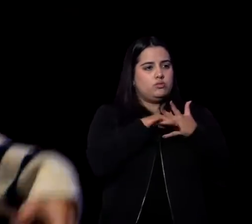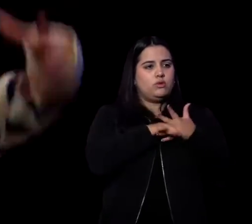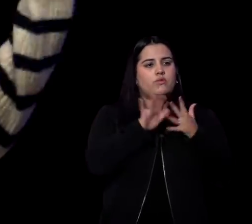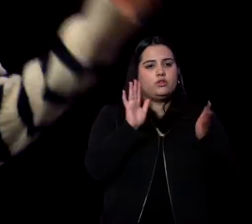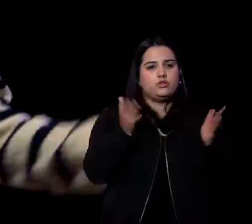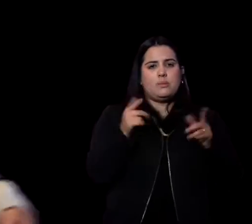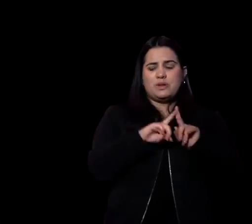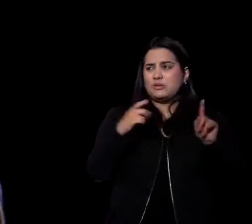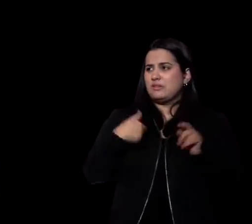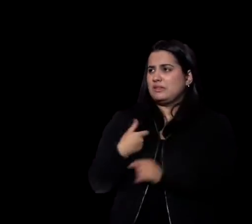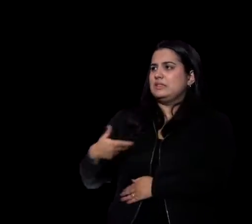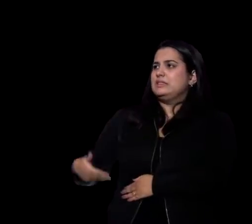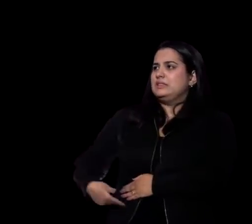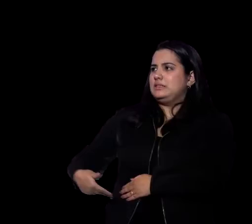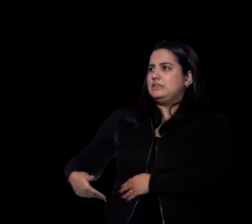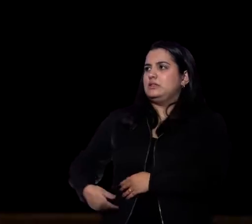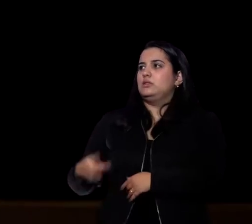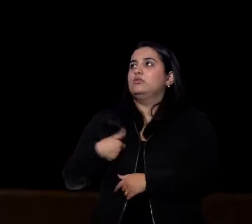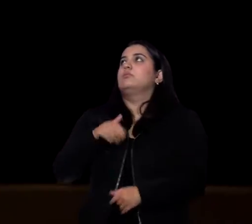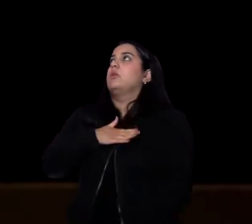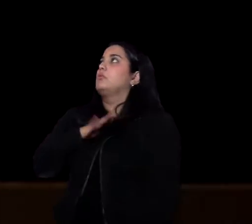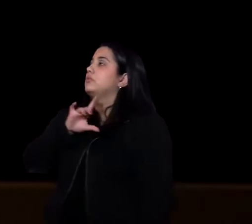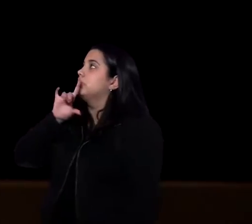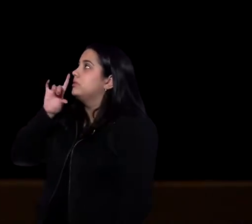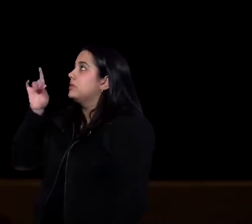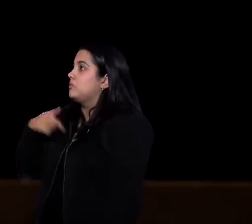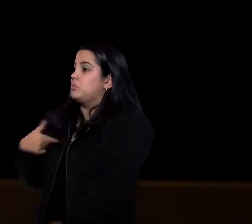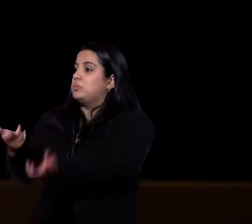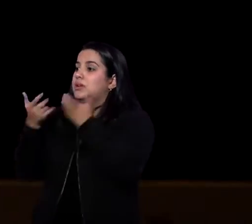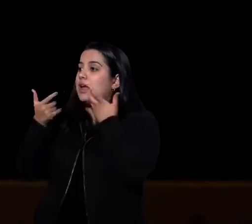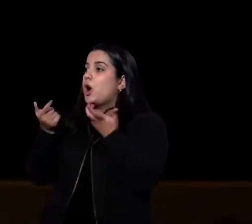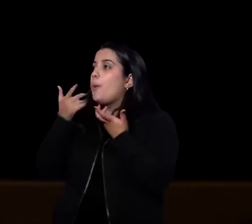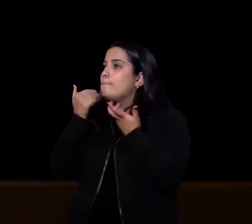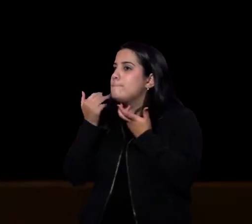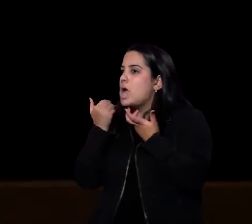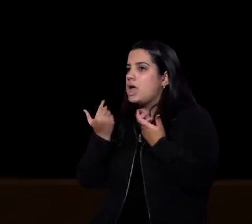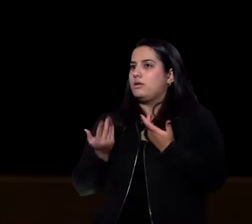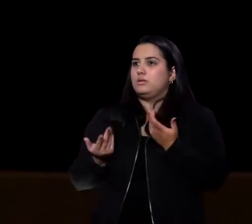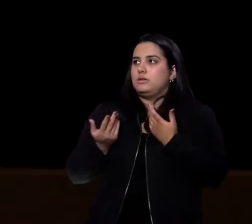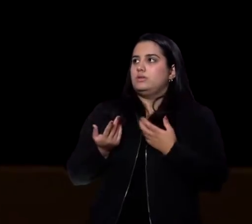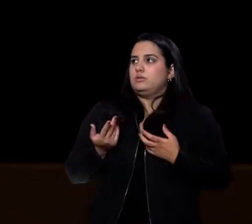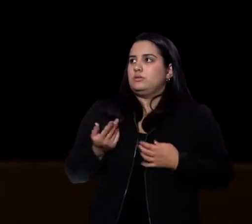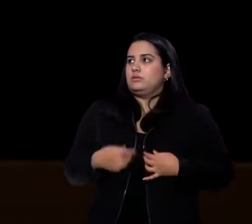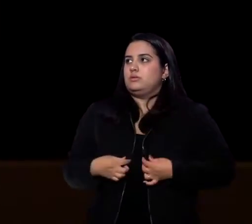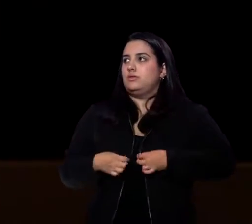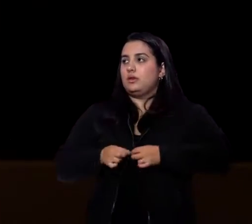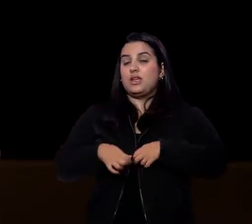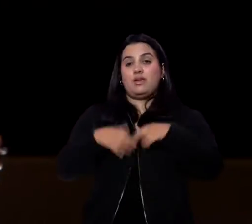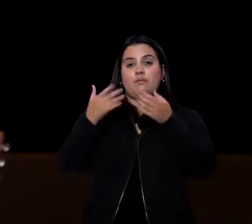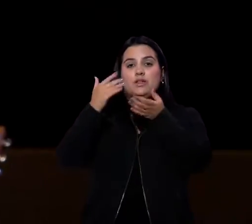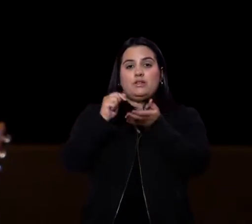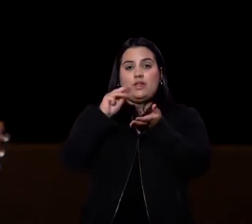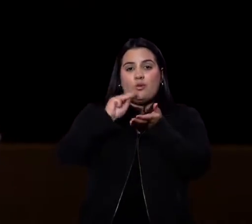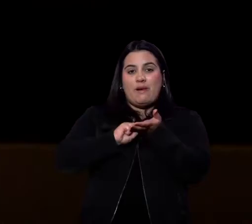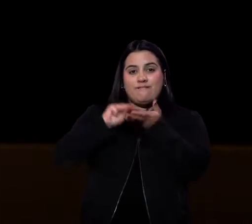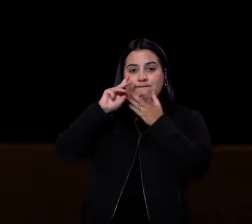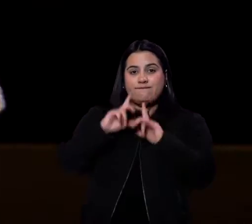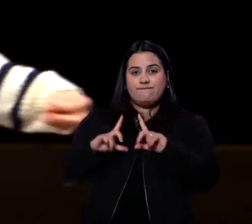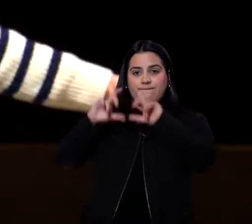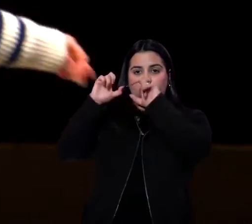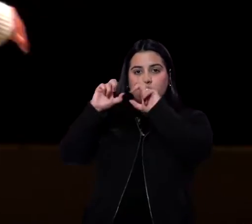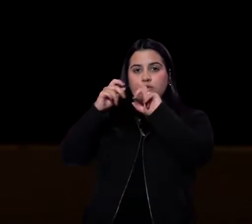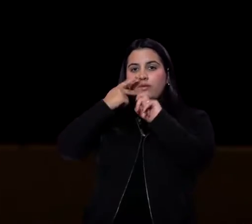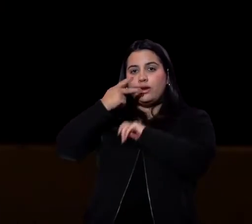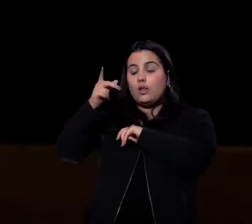mas eu estava com muita fome. Eu estava, meu Deus do céu, só queria comer, assim. E mandaram uma foto dizendo que tinha comida